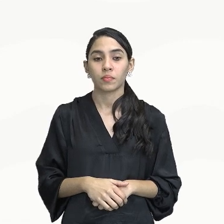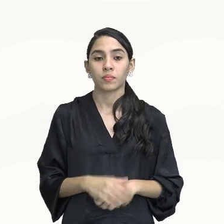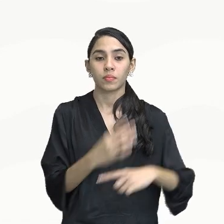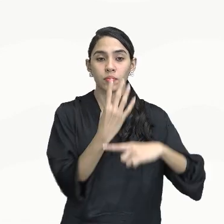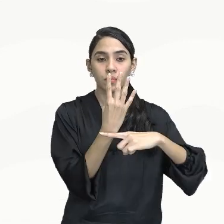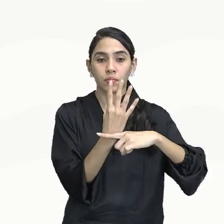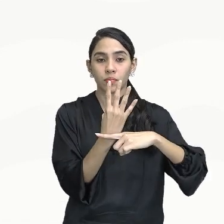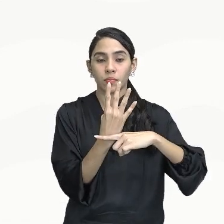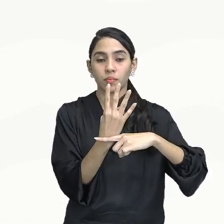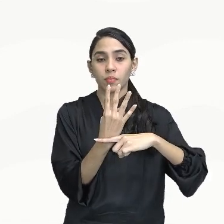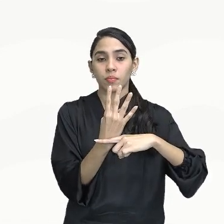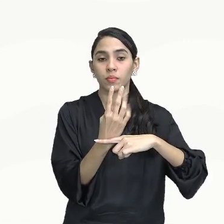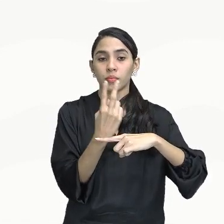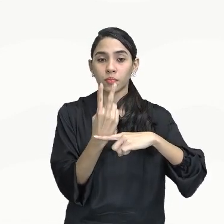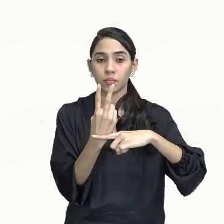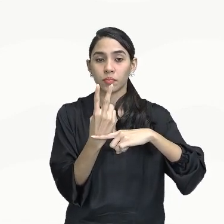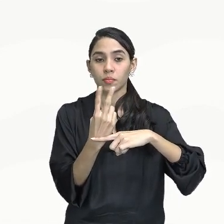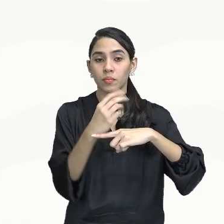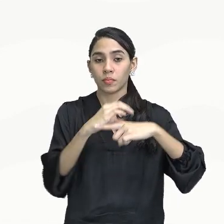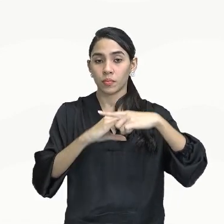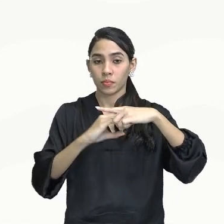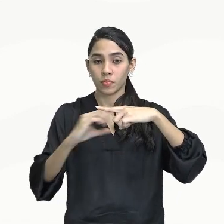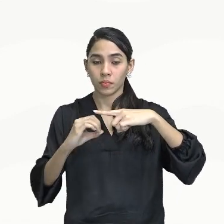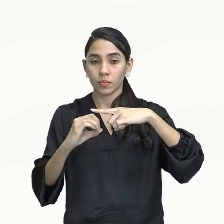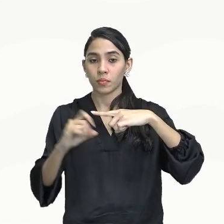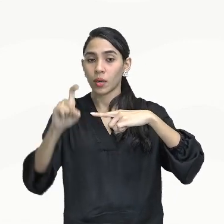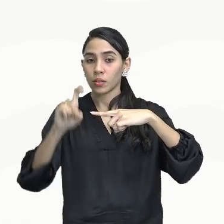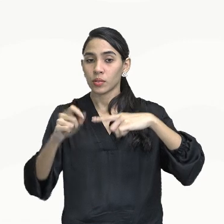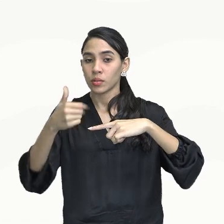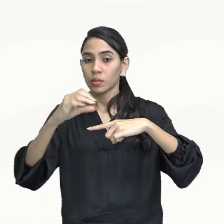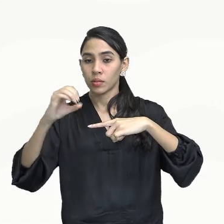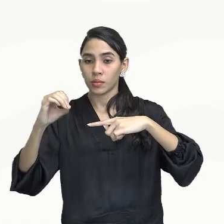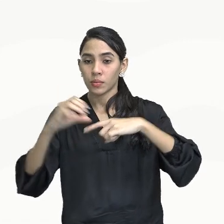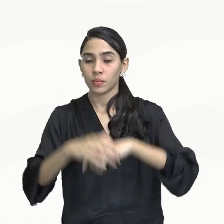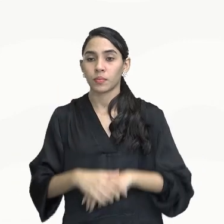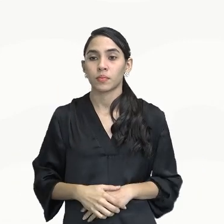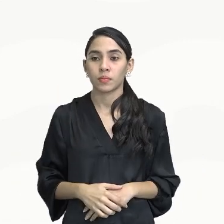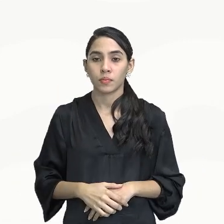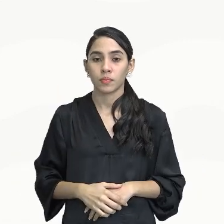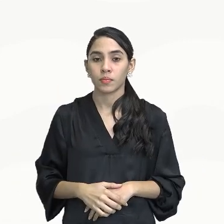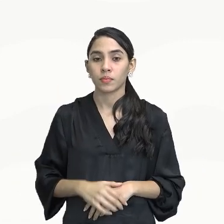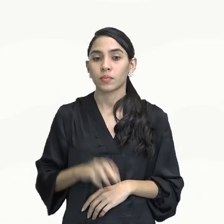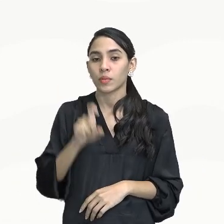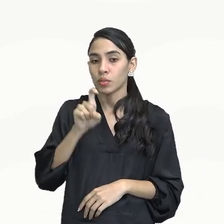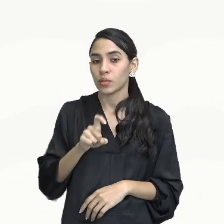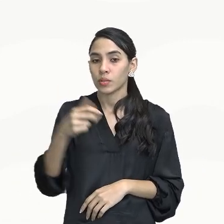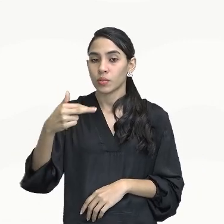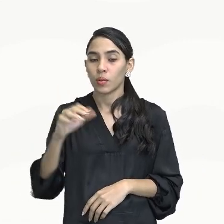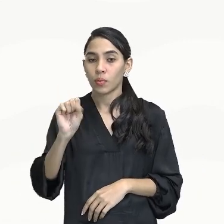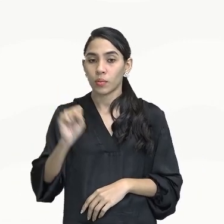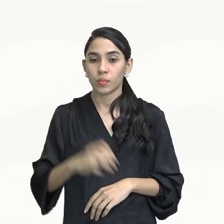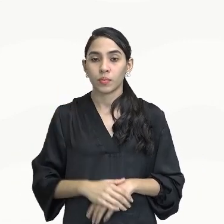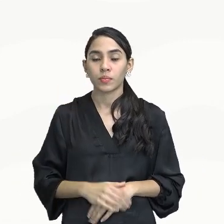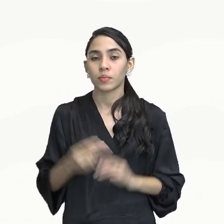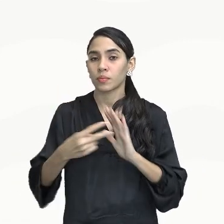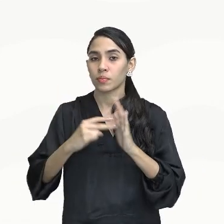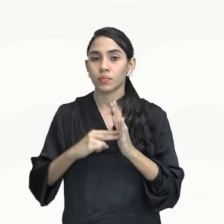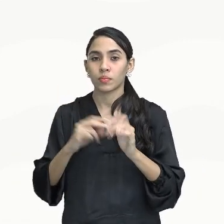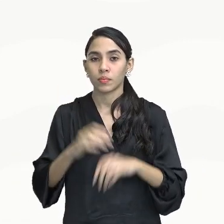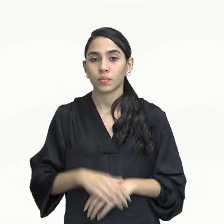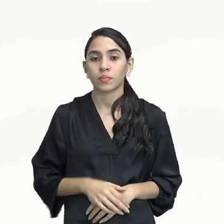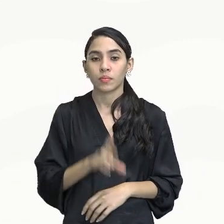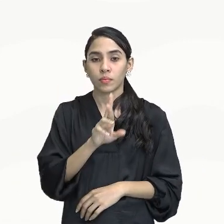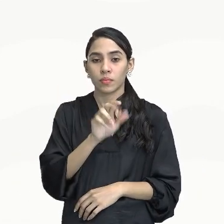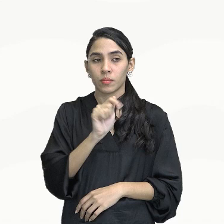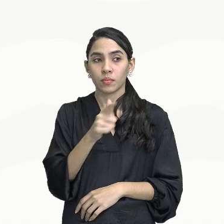igual a 32 vezes 100. Isso vai nos dar que o valor de x é igual a 8. Ou seja, a